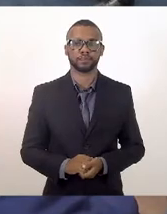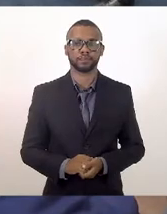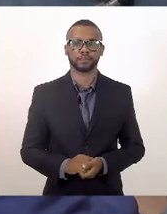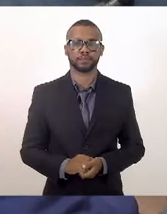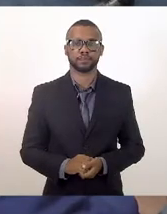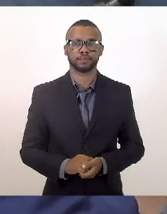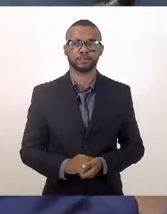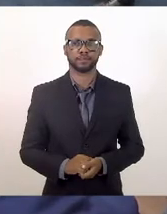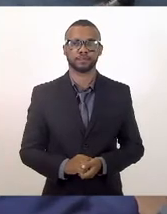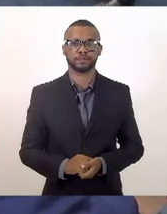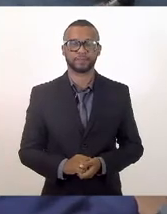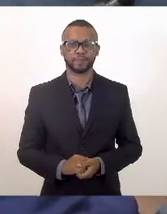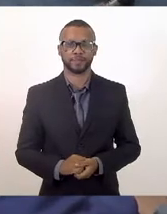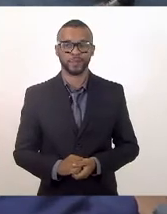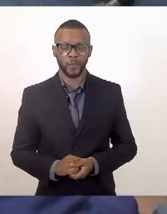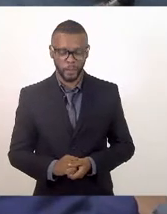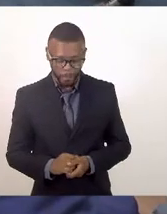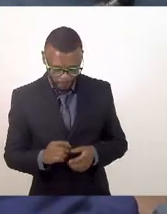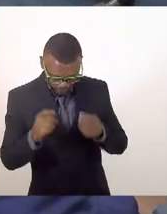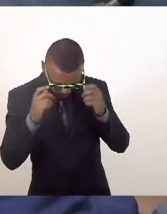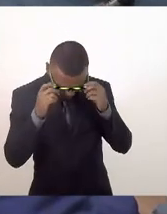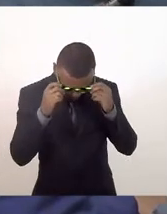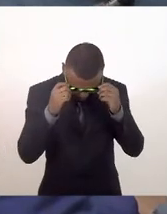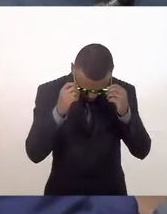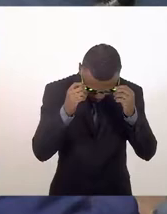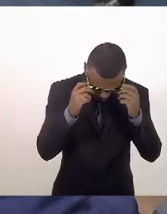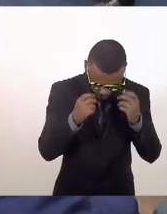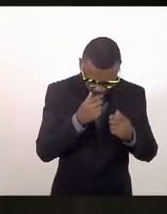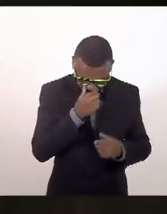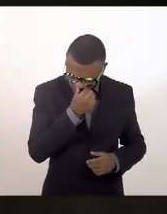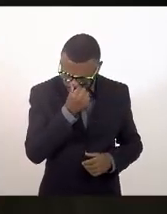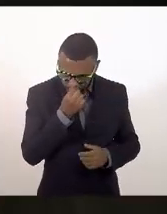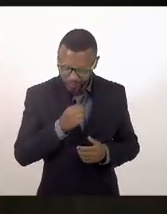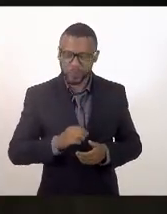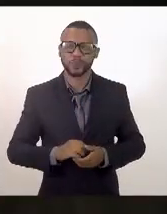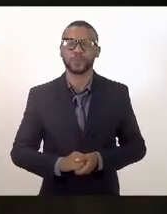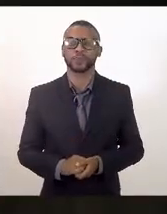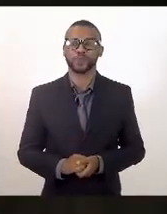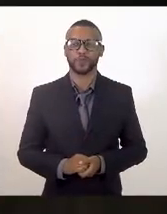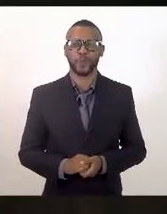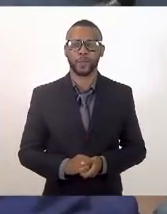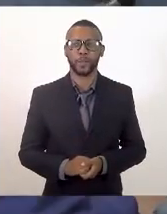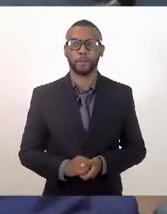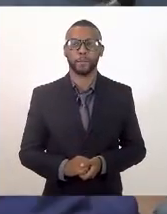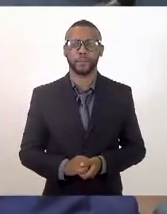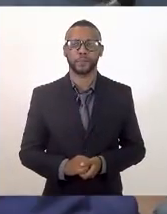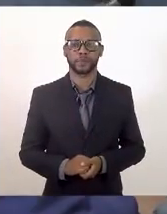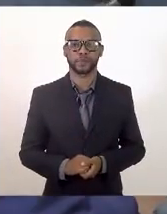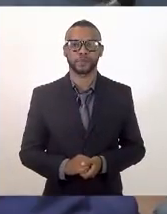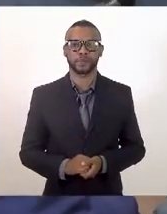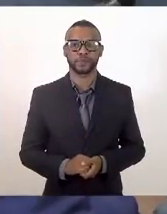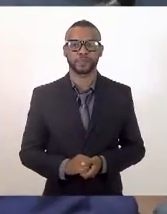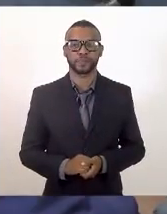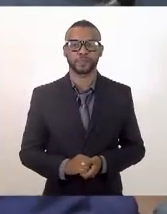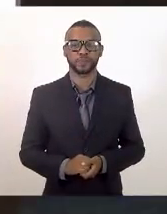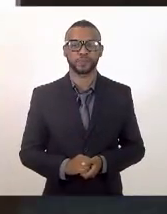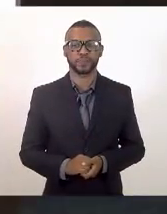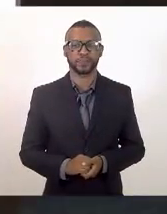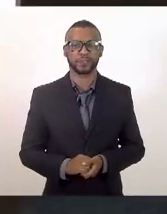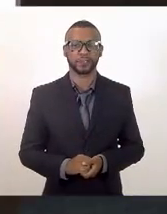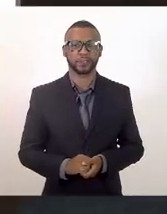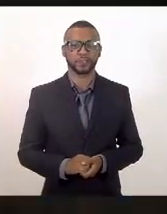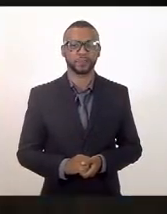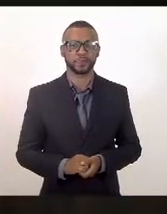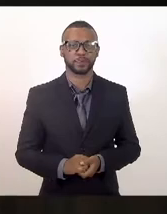Pode botar agora. Vossa Excelência quer emitir parecer pela Comissão de Constituição e Justiça, deputado Luiz Paulo? Eu com o maior prazer, senhor